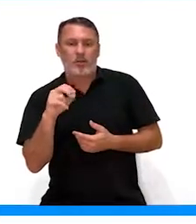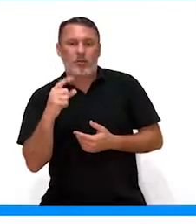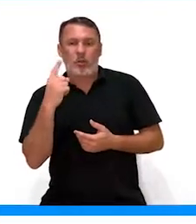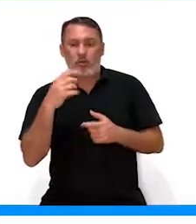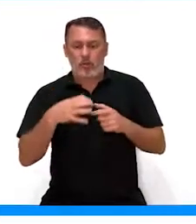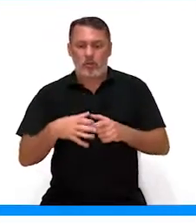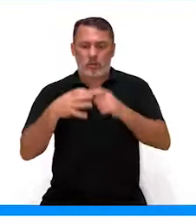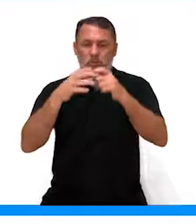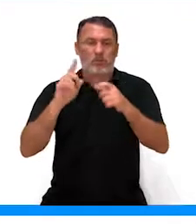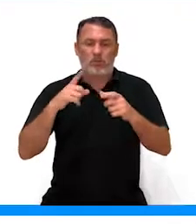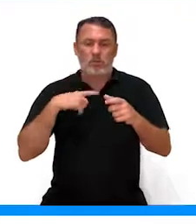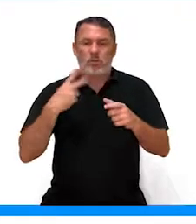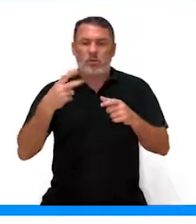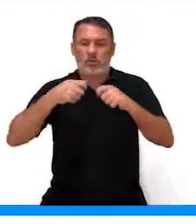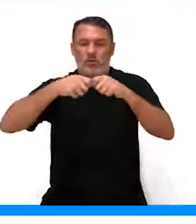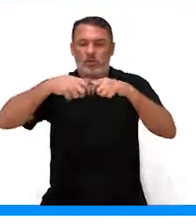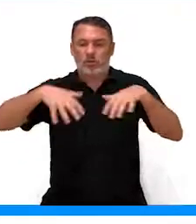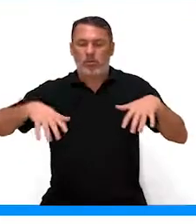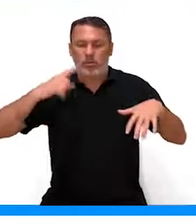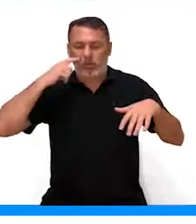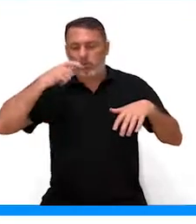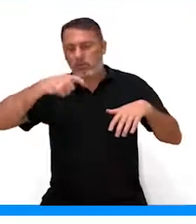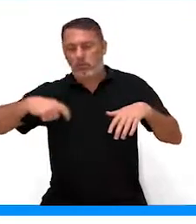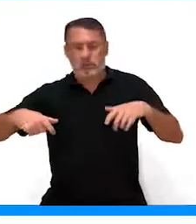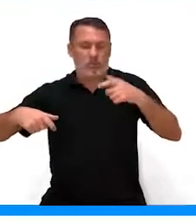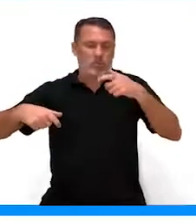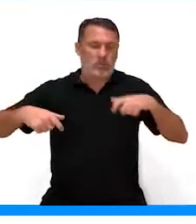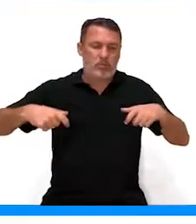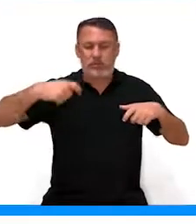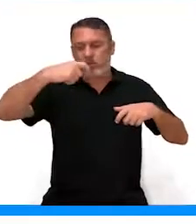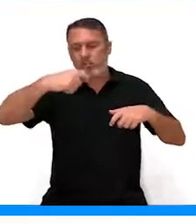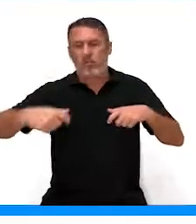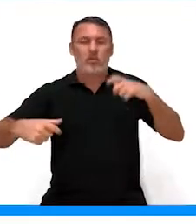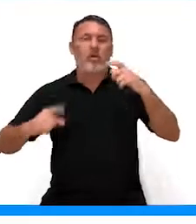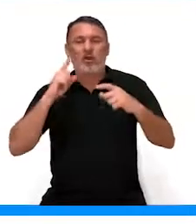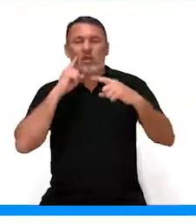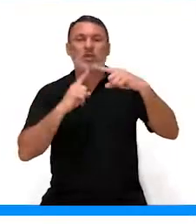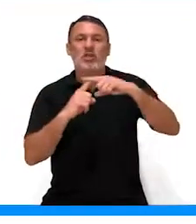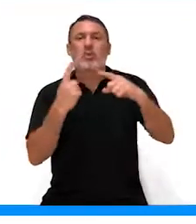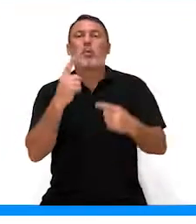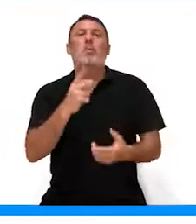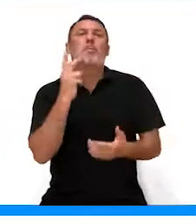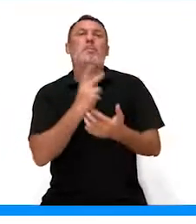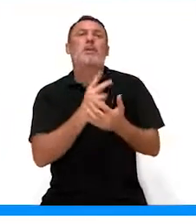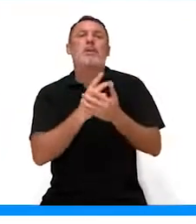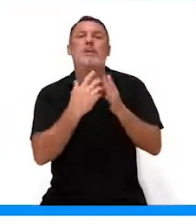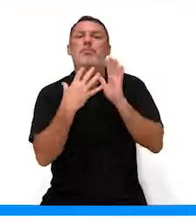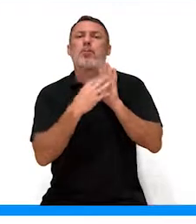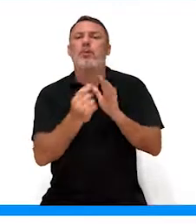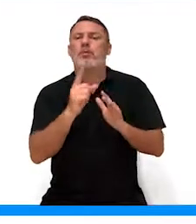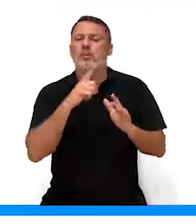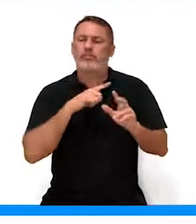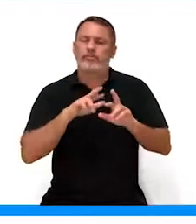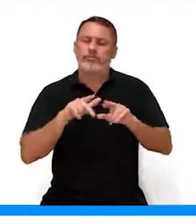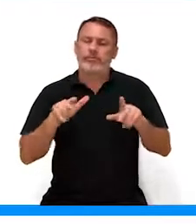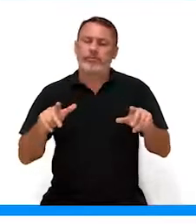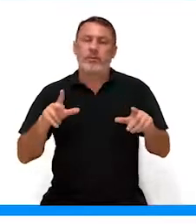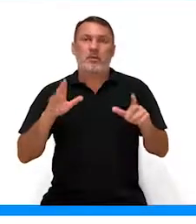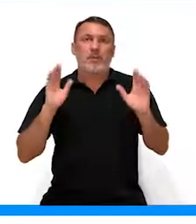a acinosa, que tem mais de uma estrutura ramificada. Então, isso aí é só para a gente entender que elas podem